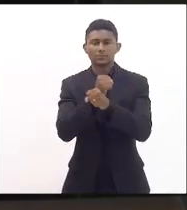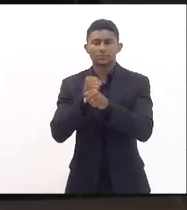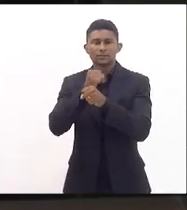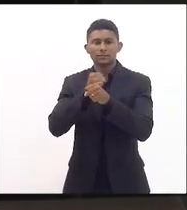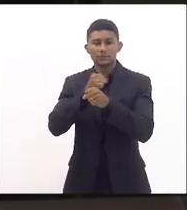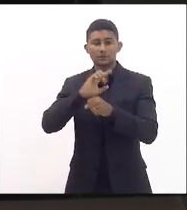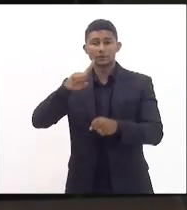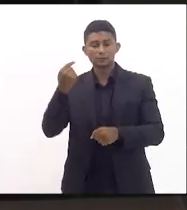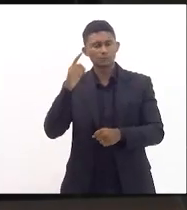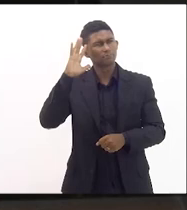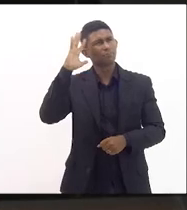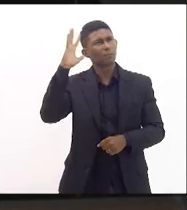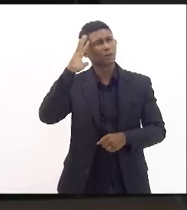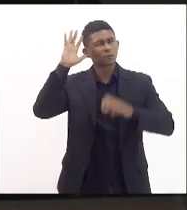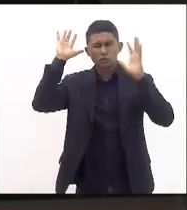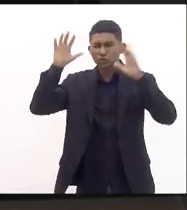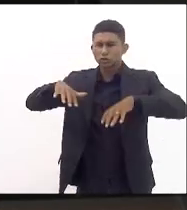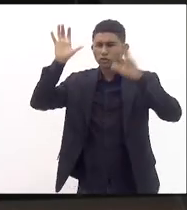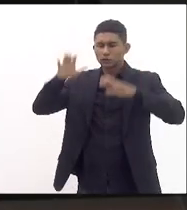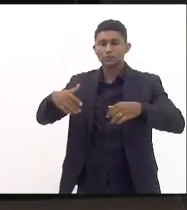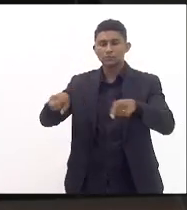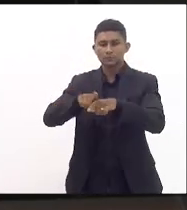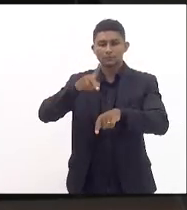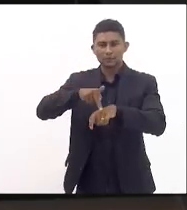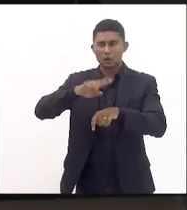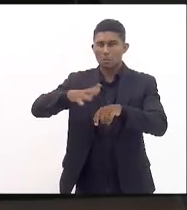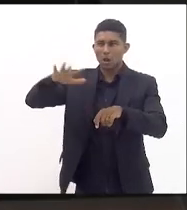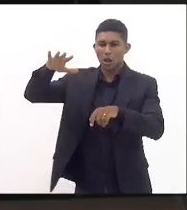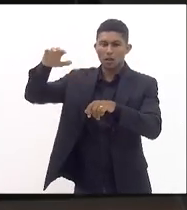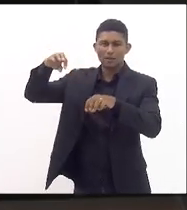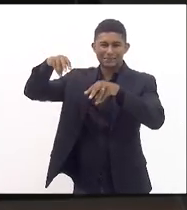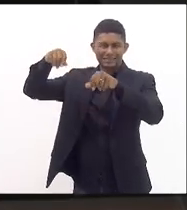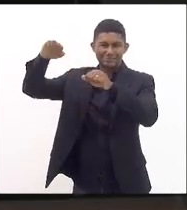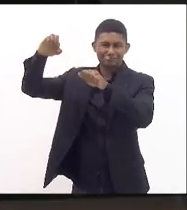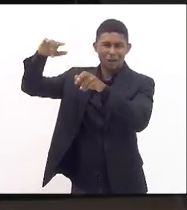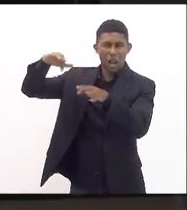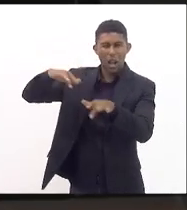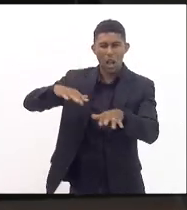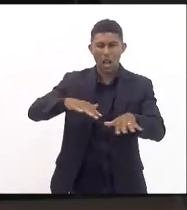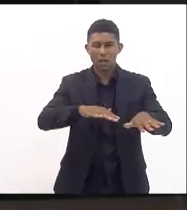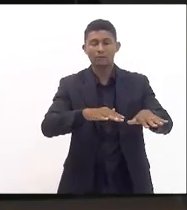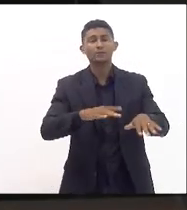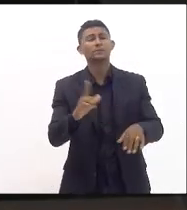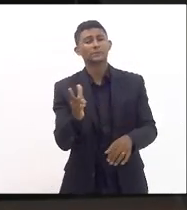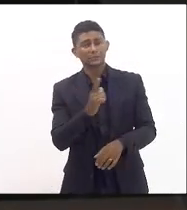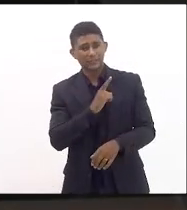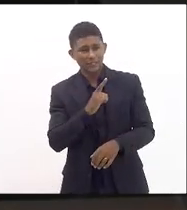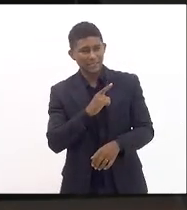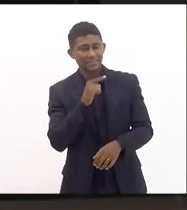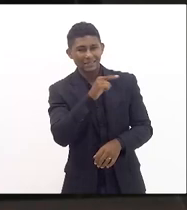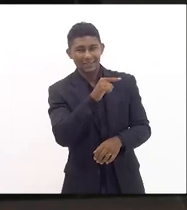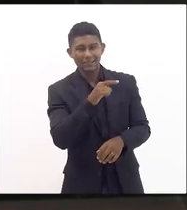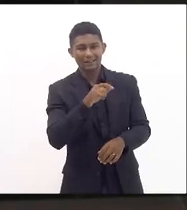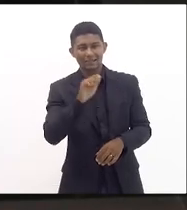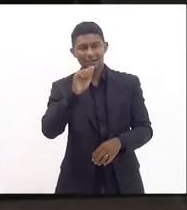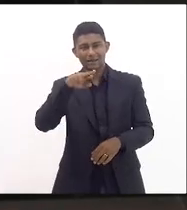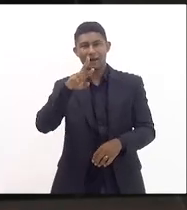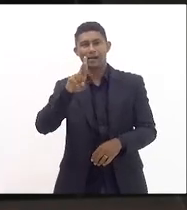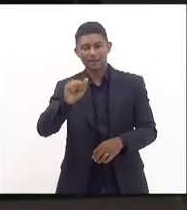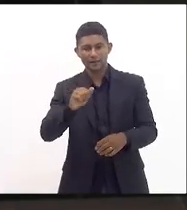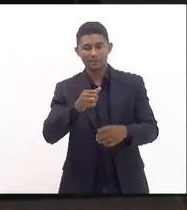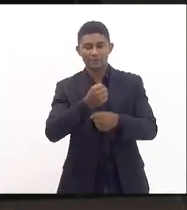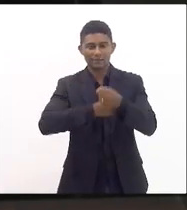em chuvas e deslizamentos, não podemos esquecer de Angra em 2002 e em 2010, não